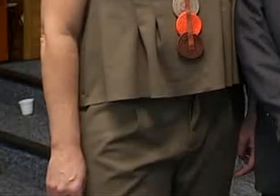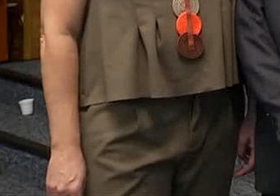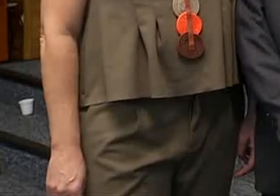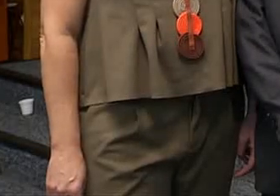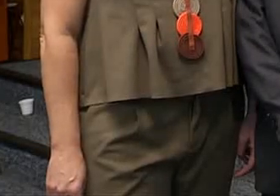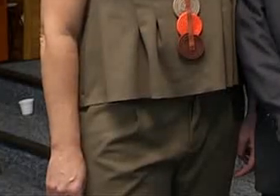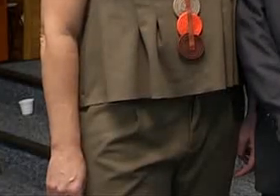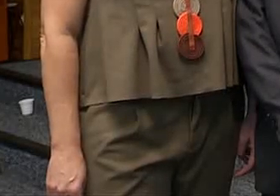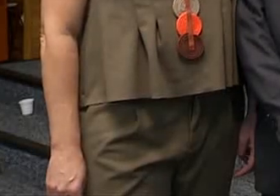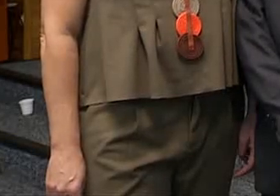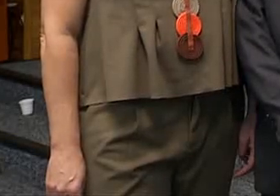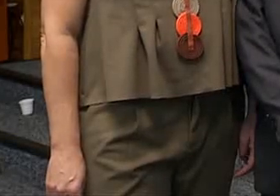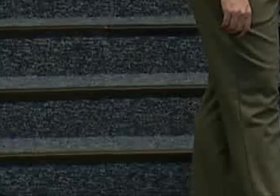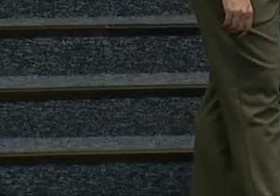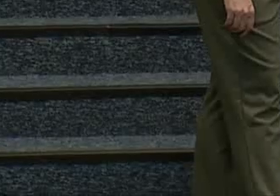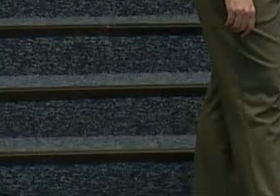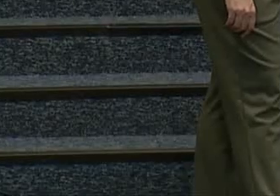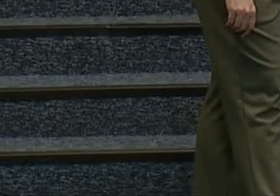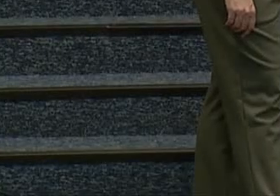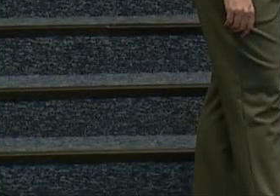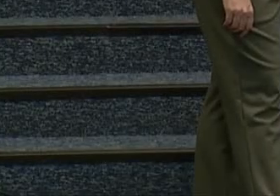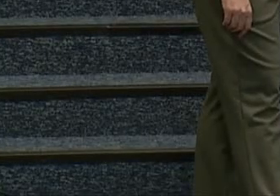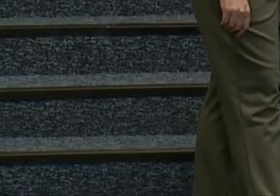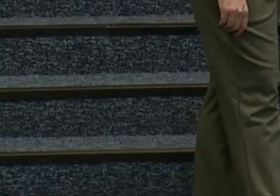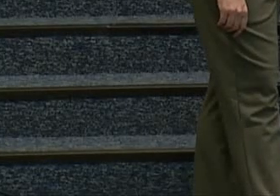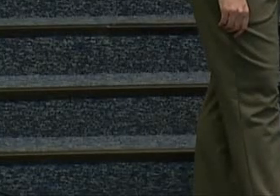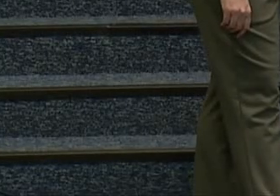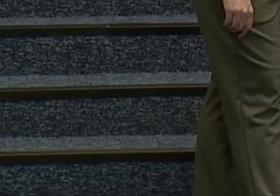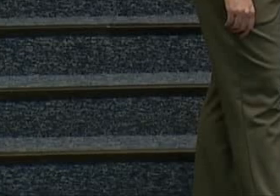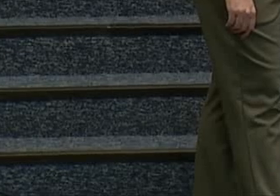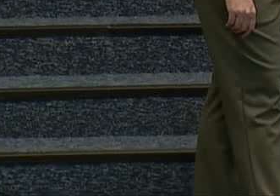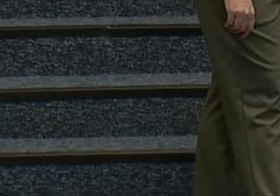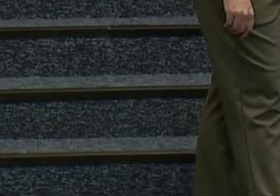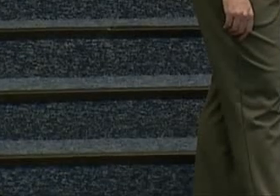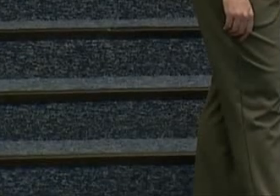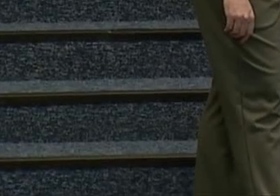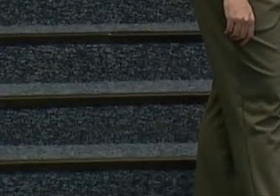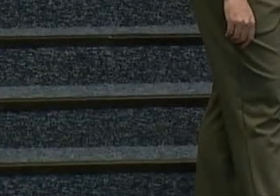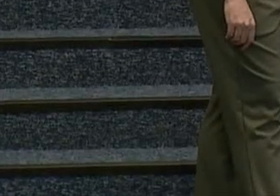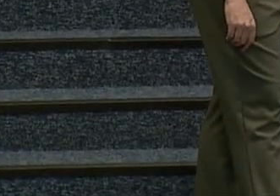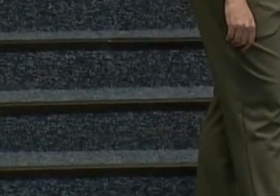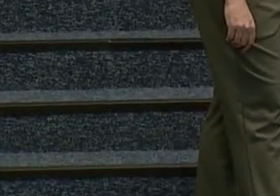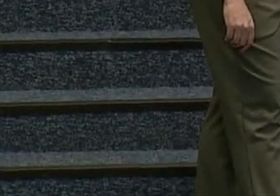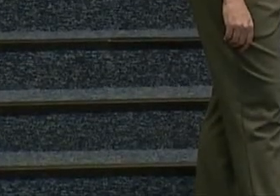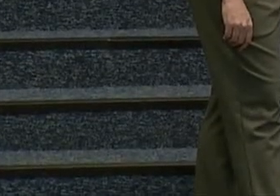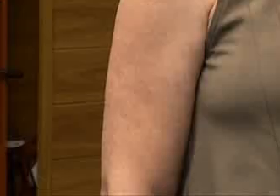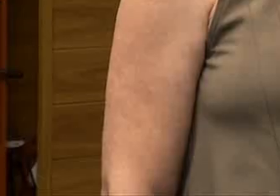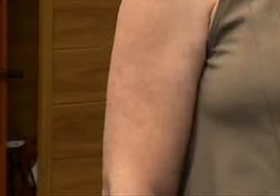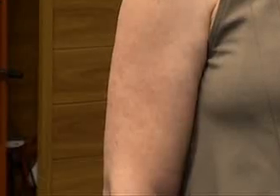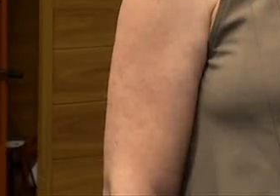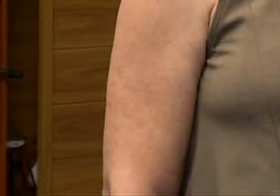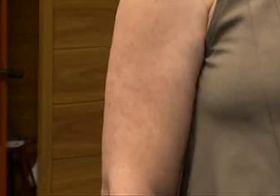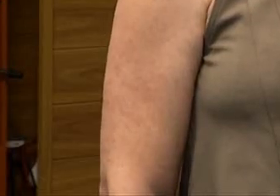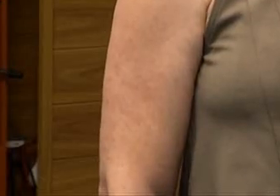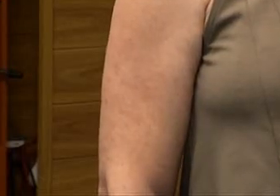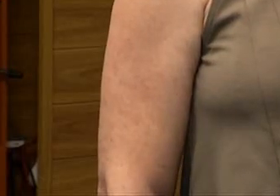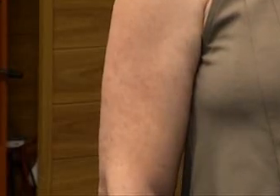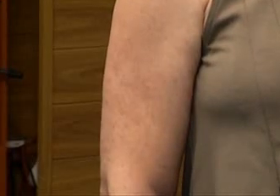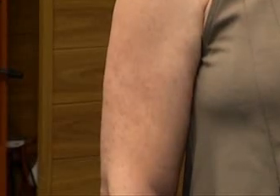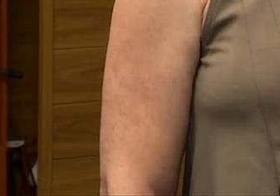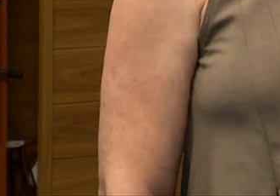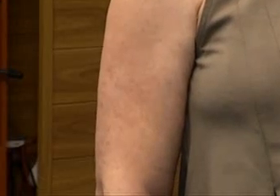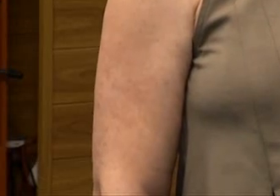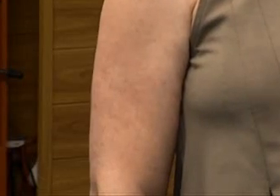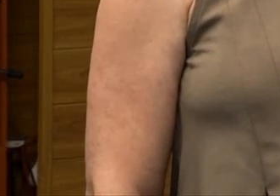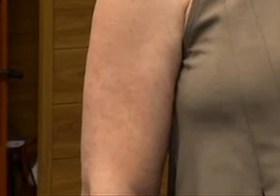tratar-se de um cidadão que é exemplo de dedicação, retidão e de relevante contribuição para a sociedade, essa Casa de Leis concedeu ao Dr.